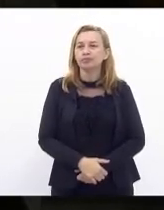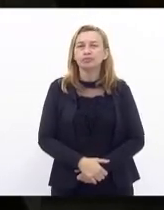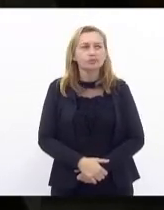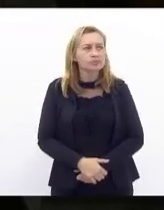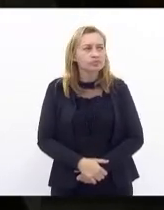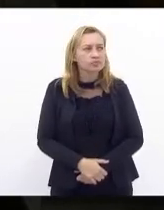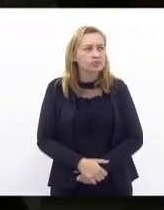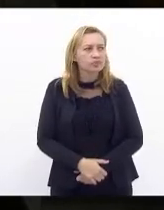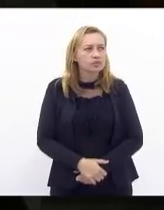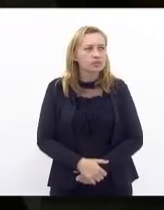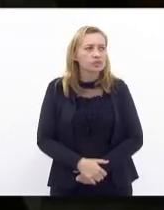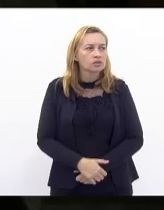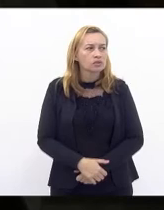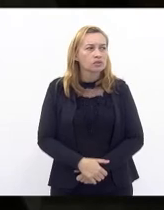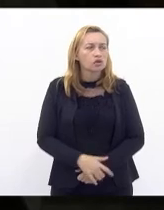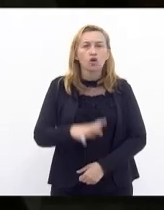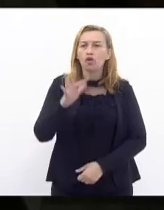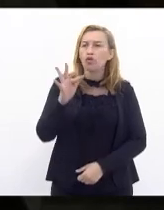que foi o lançamento